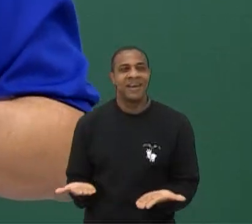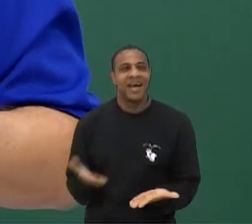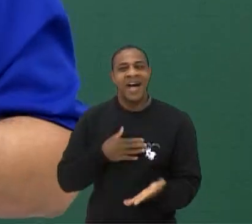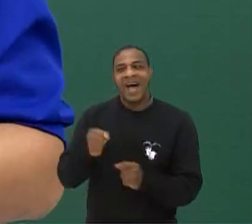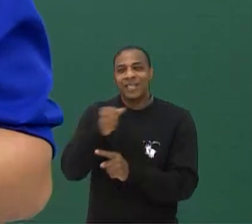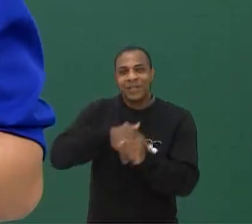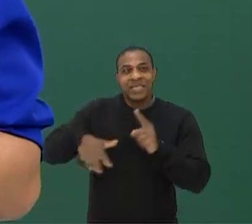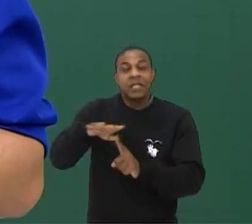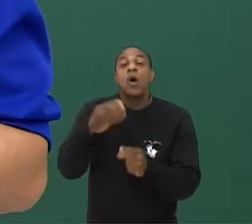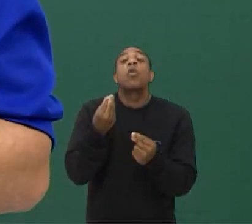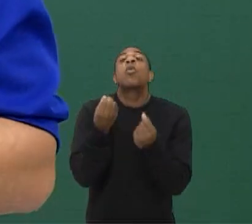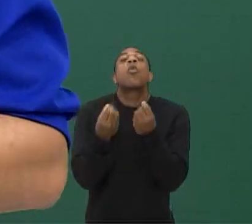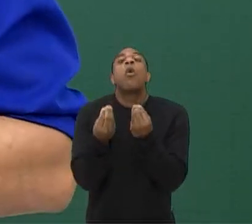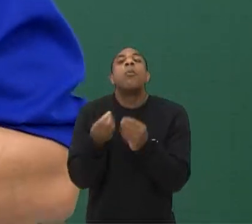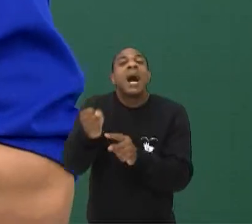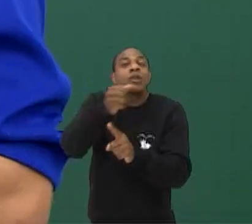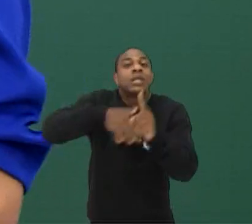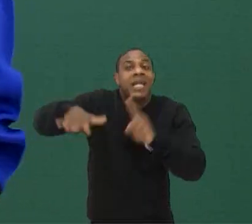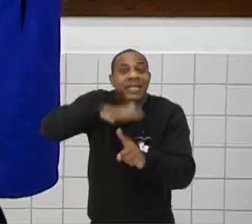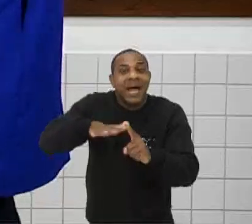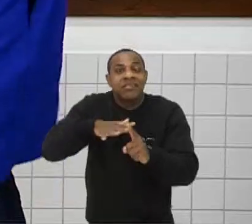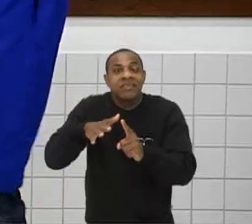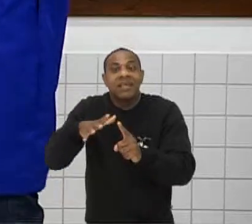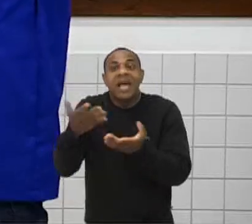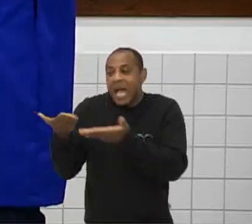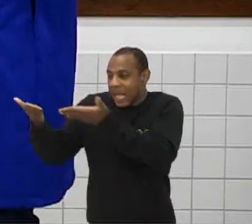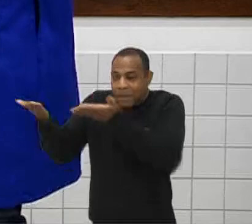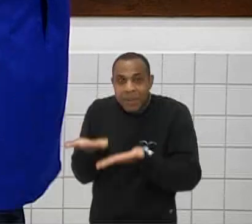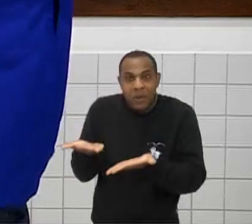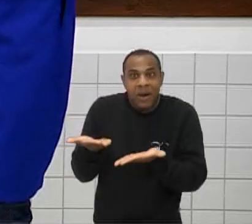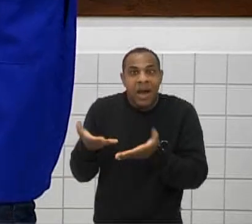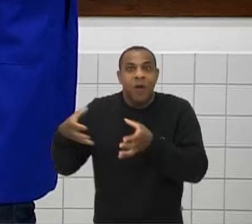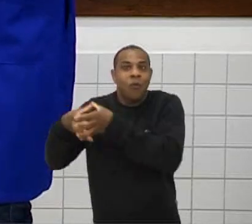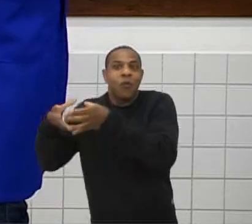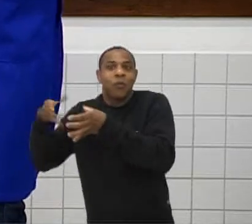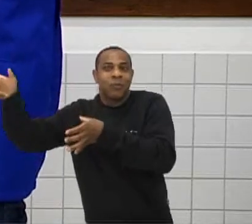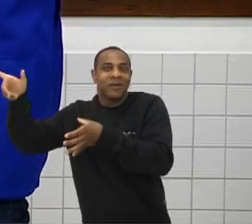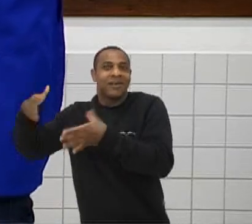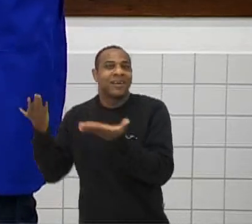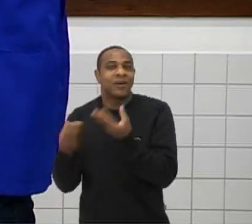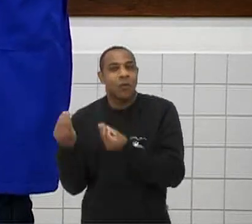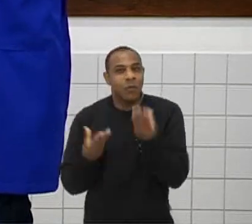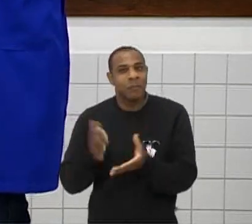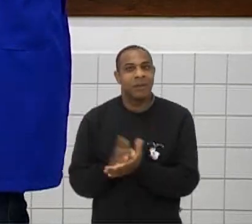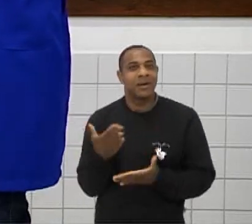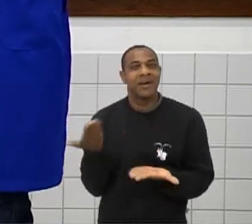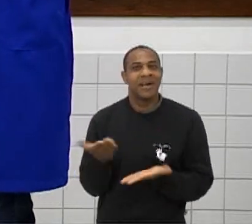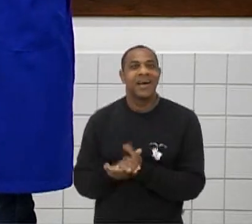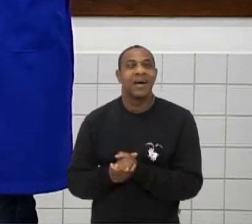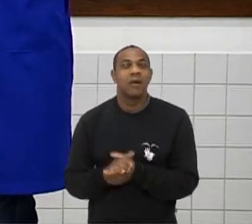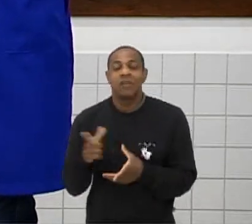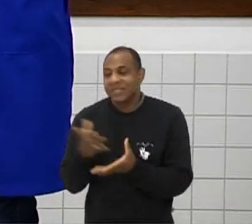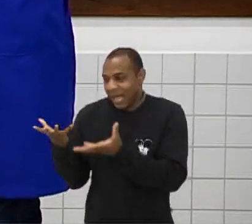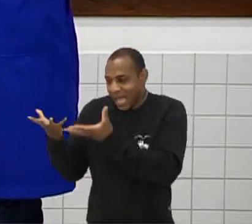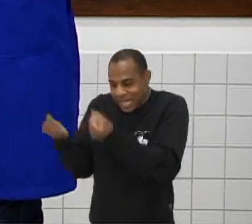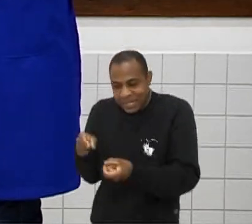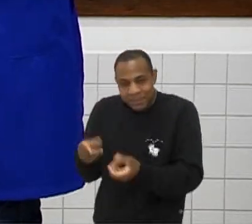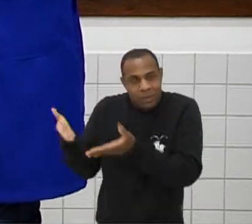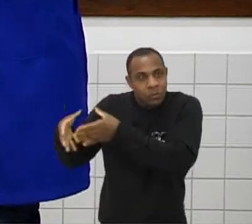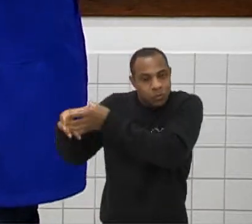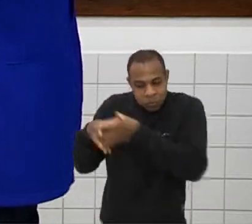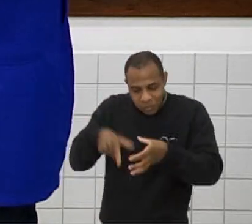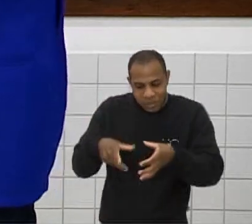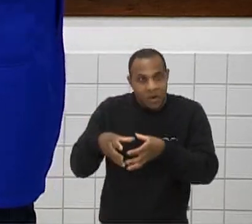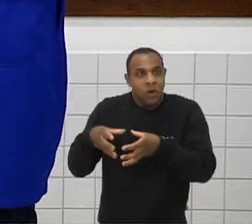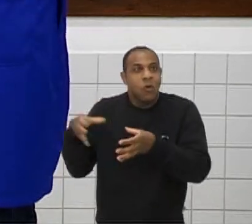sociedade brasileira recebeu a corte portuguesa, Rodrigo? Essa é boa. Avalie. Você era colônia e está recebendo agora toda a